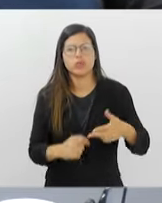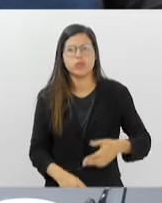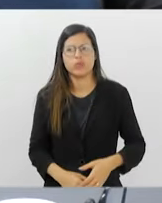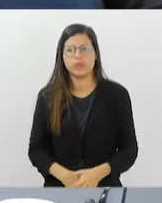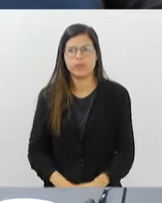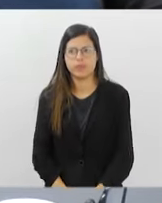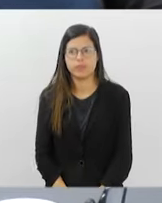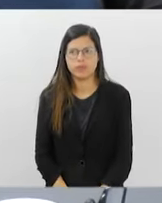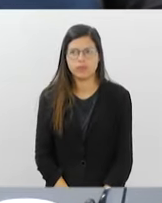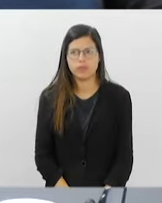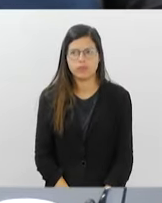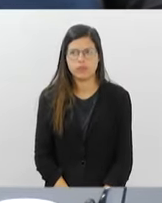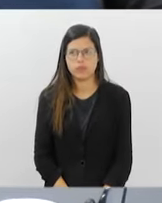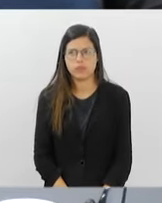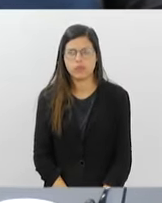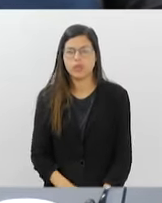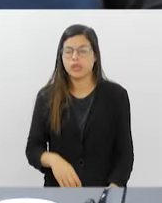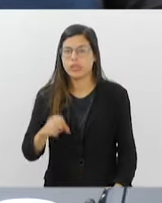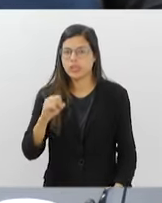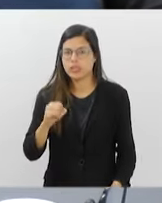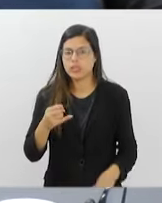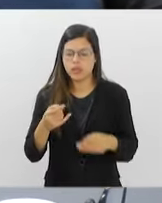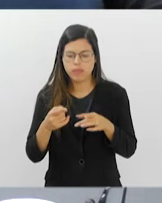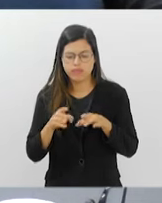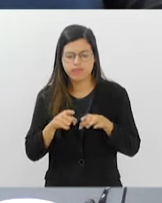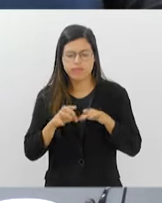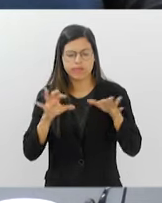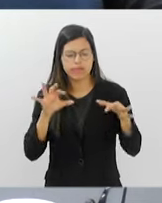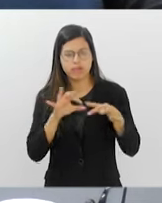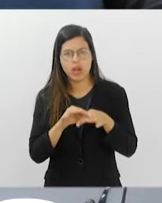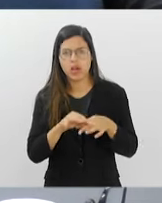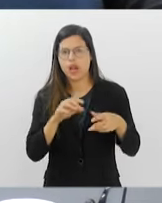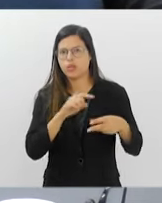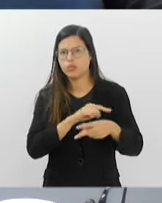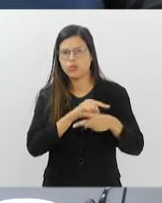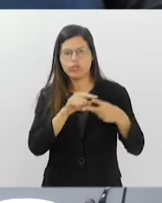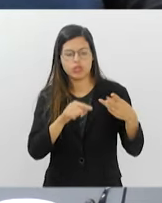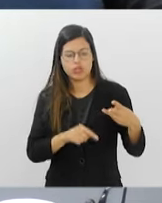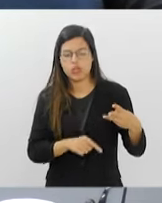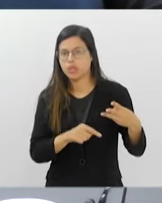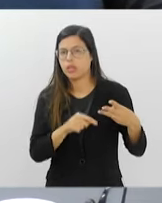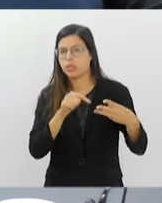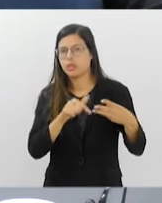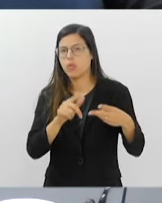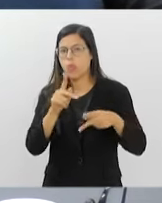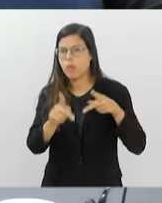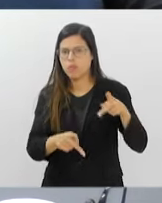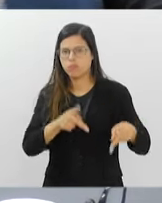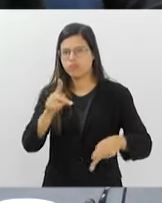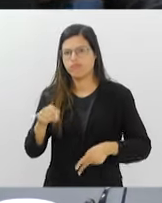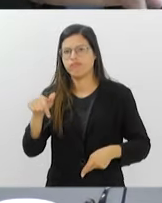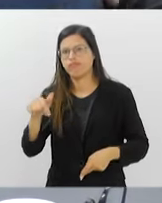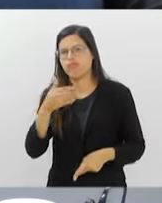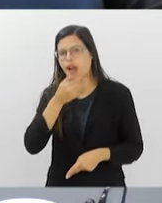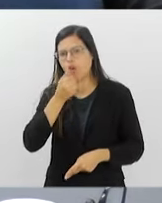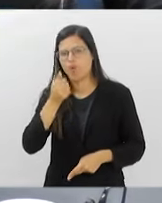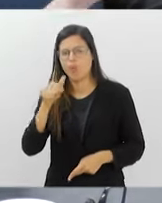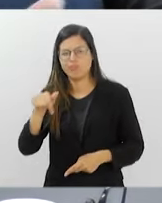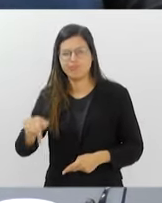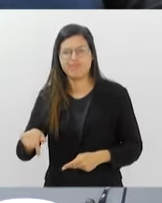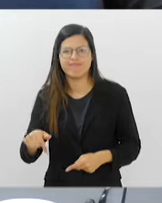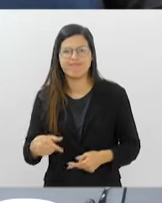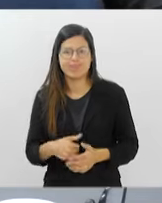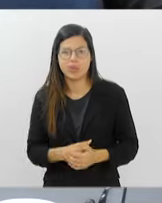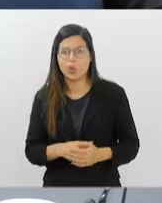anda de maneira harmônica tende a população a ganhar prova disso é que todos os grandes